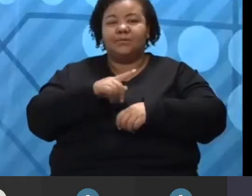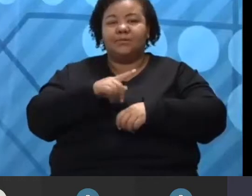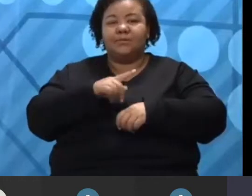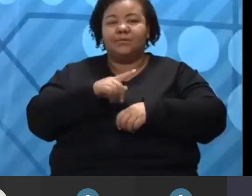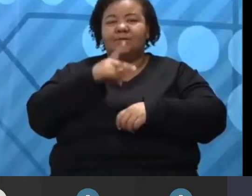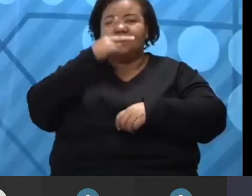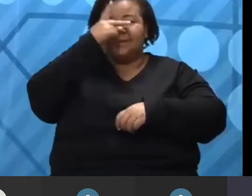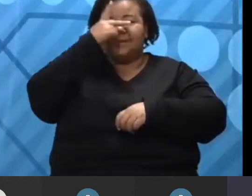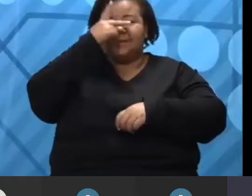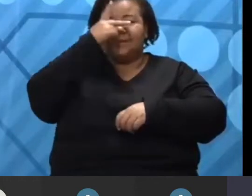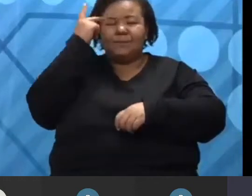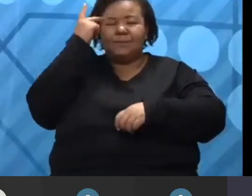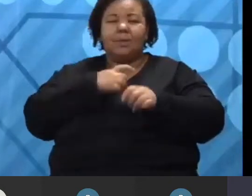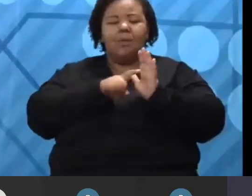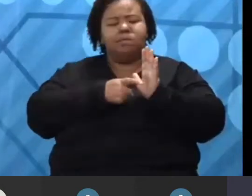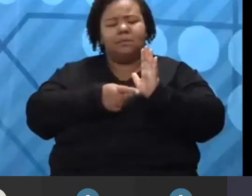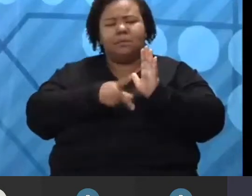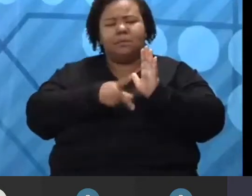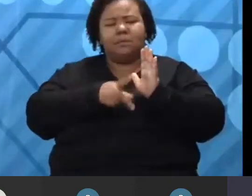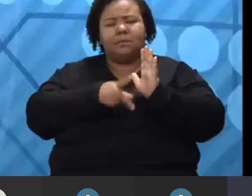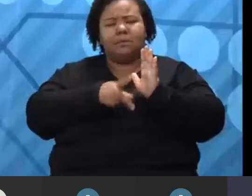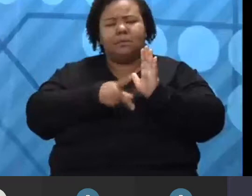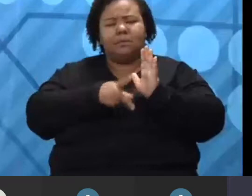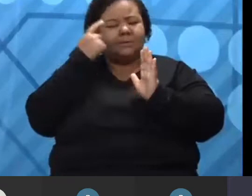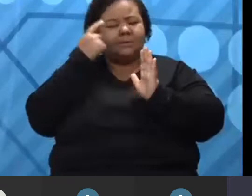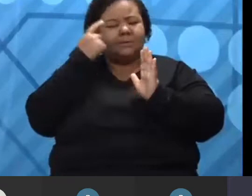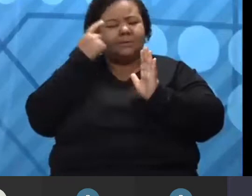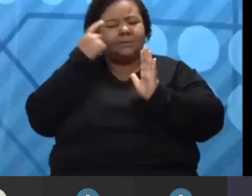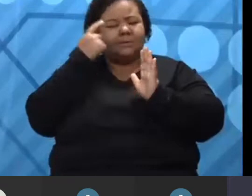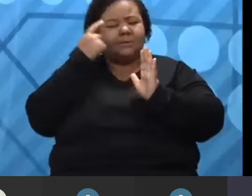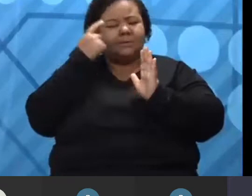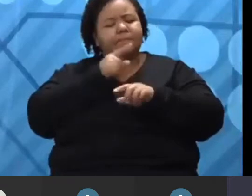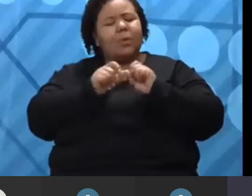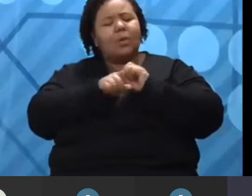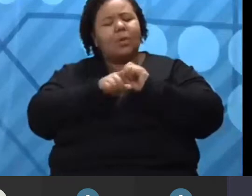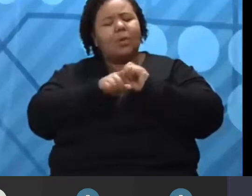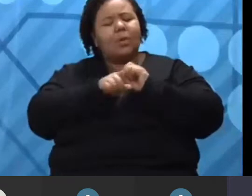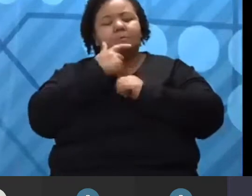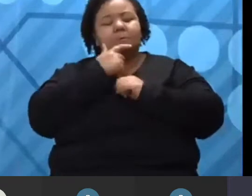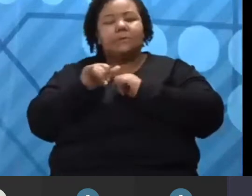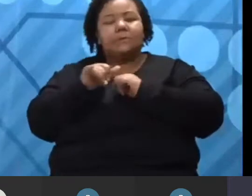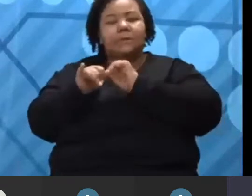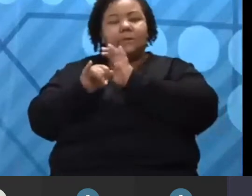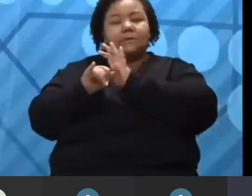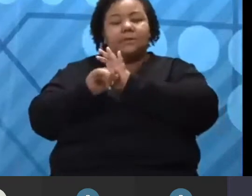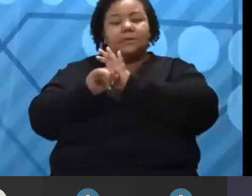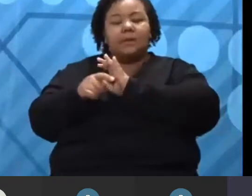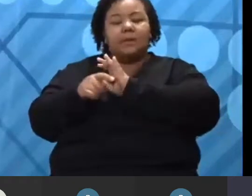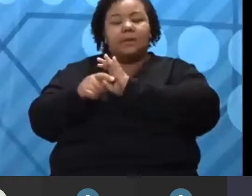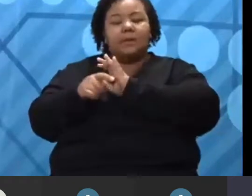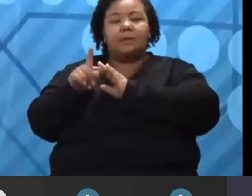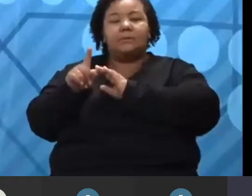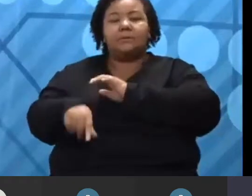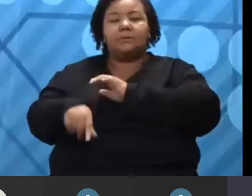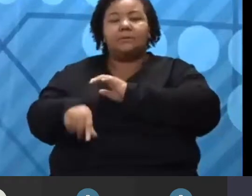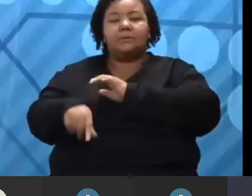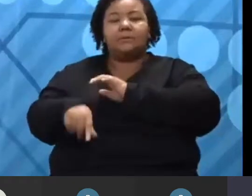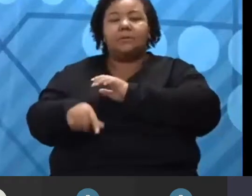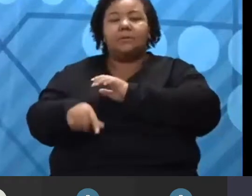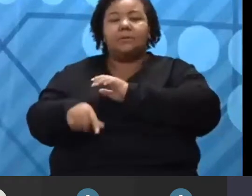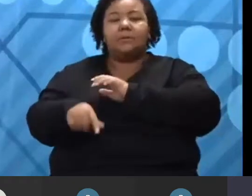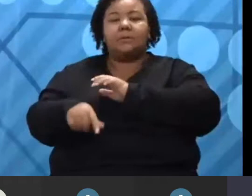o micro-organismo que está causando aquela infecção. Para você conseguir identificar o micro-organismo, esse micro-organismo ele precisa crescer de